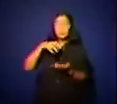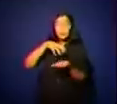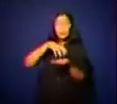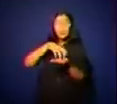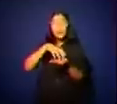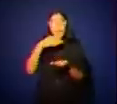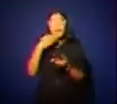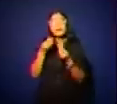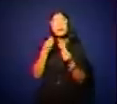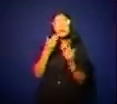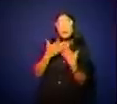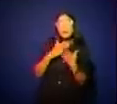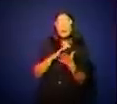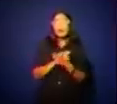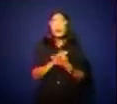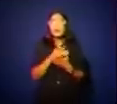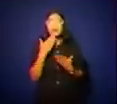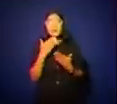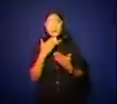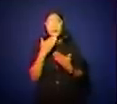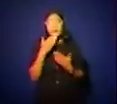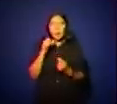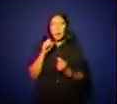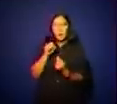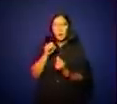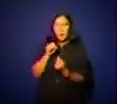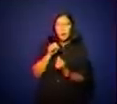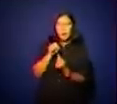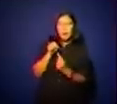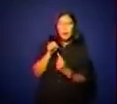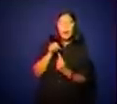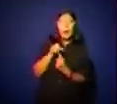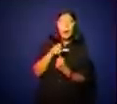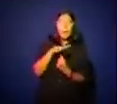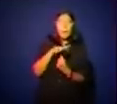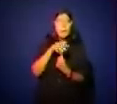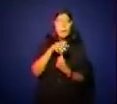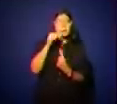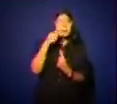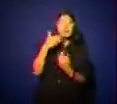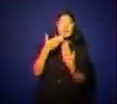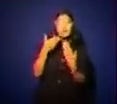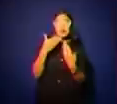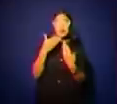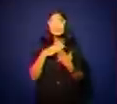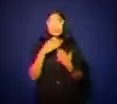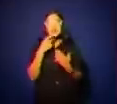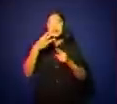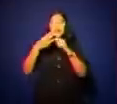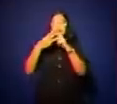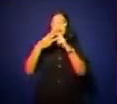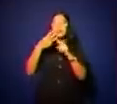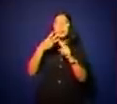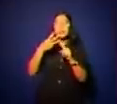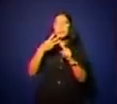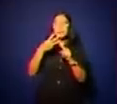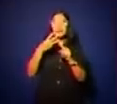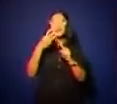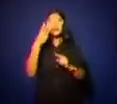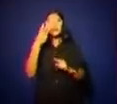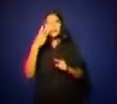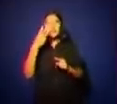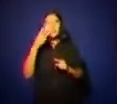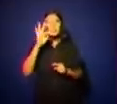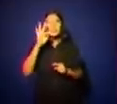E aí o François que é o presidente do Banco Central da França ele é na época é um termo que chamava de 3t né que era o 3t ele era